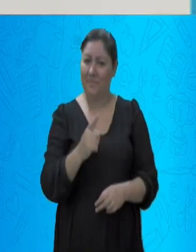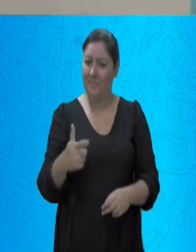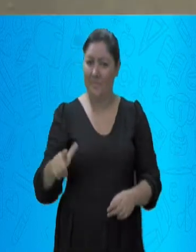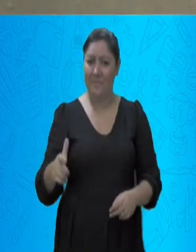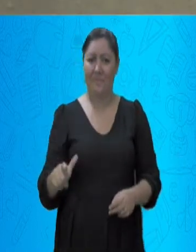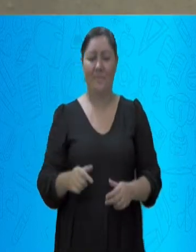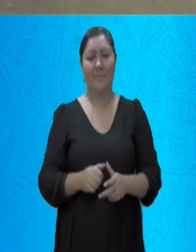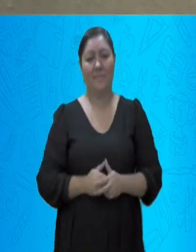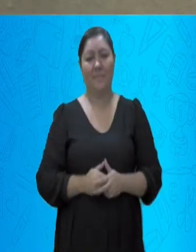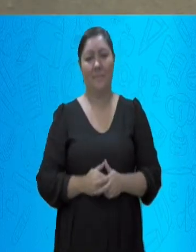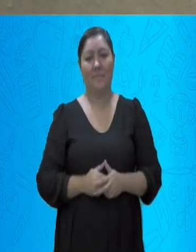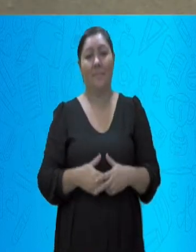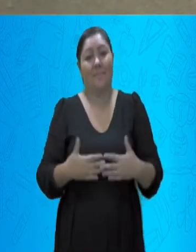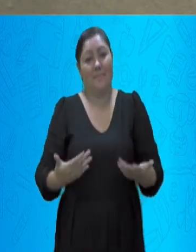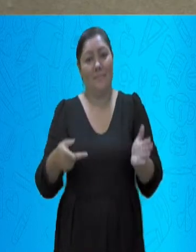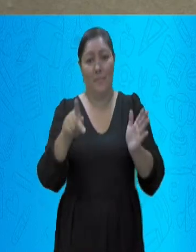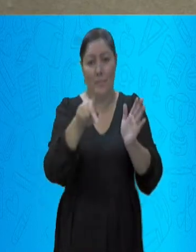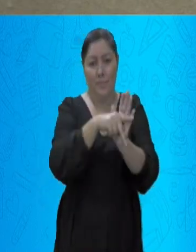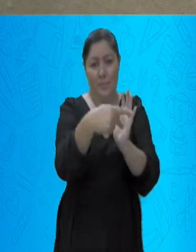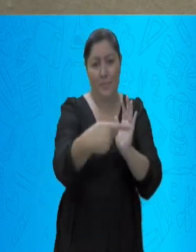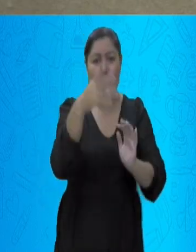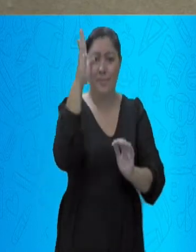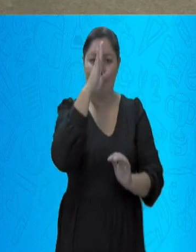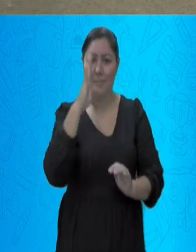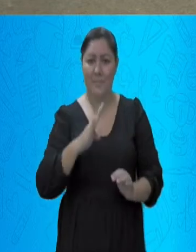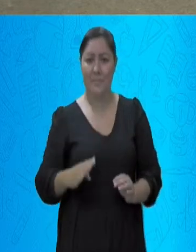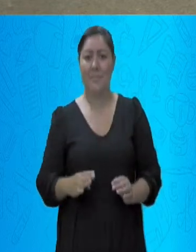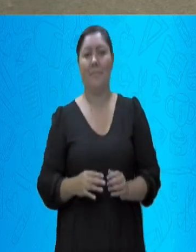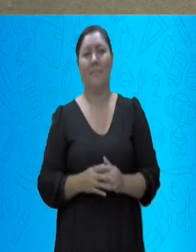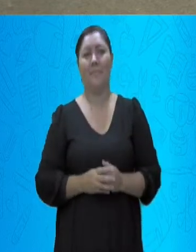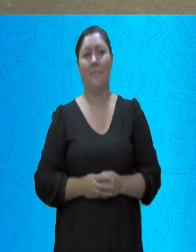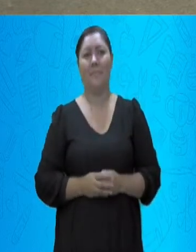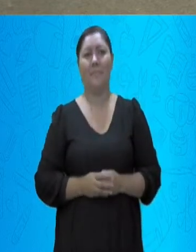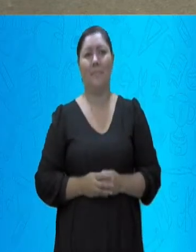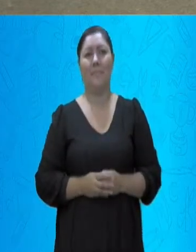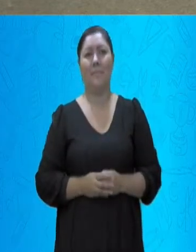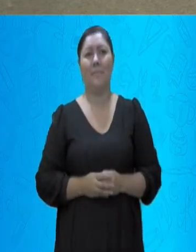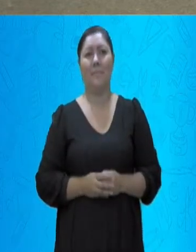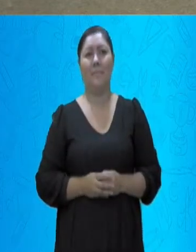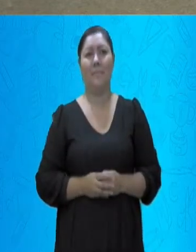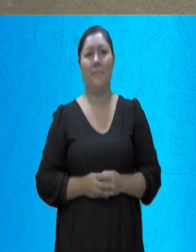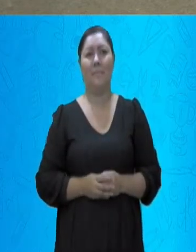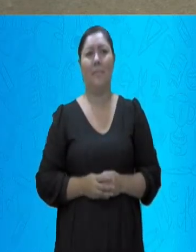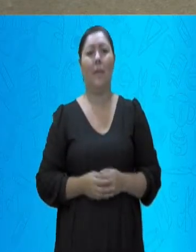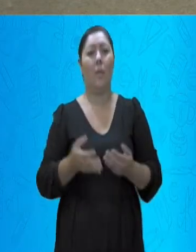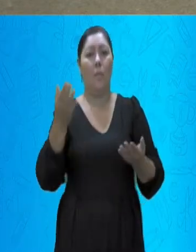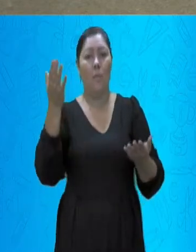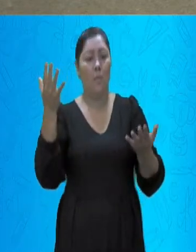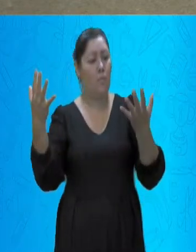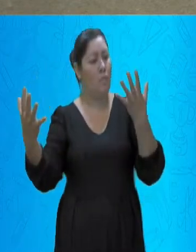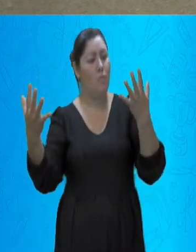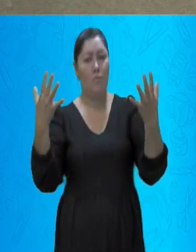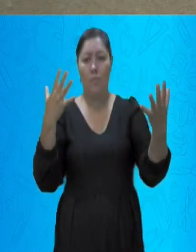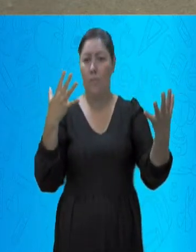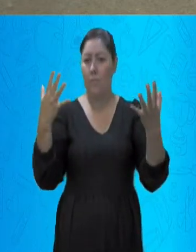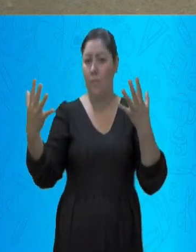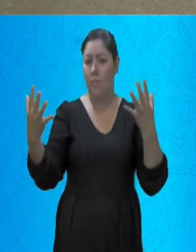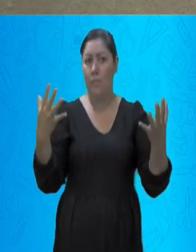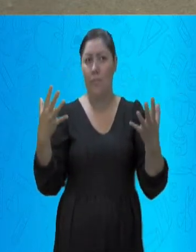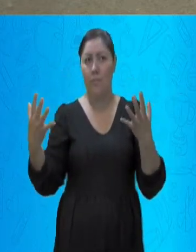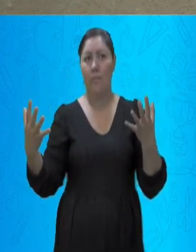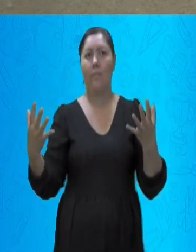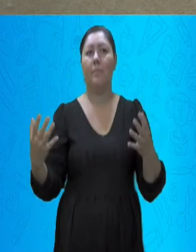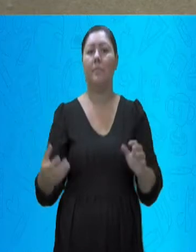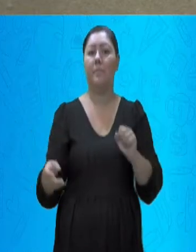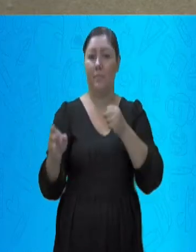Portanto, próprio do Brasil. Vamos comparar os substantivos. Agora vai ficar um pouquinho mais fácil